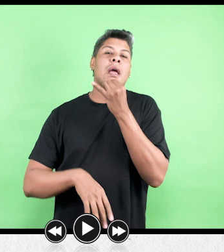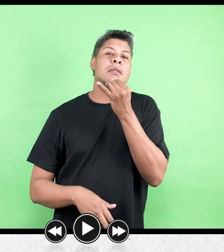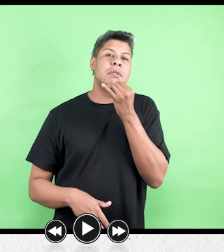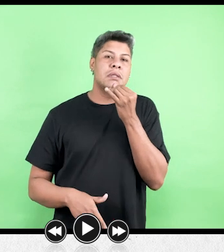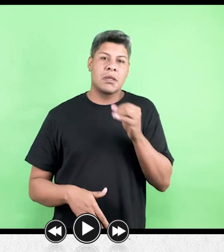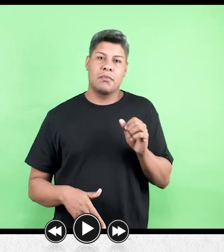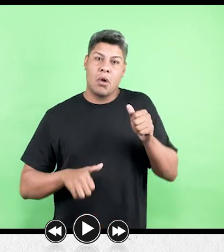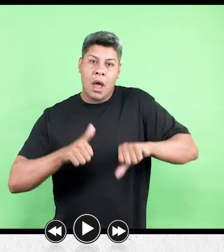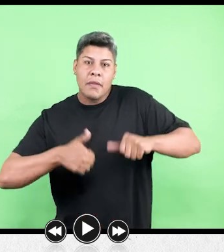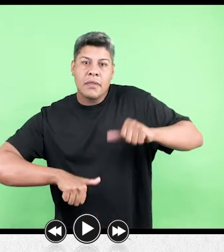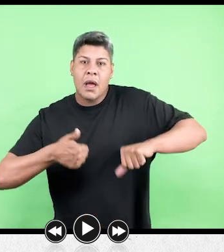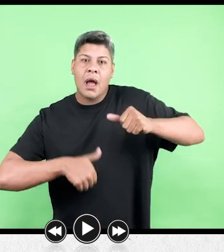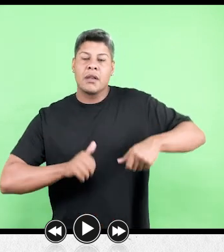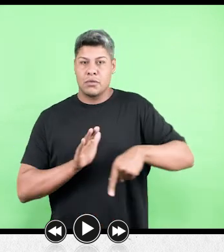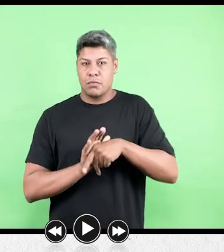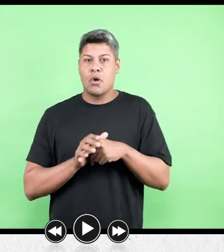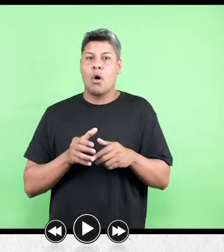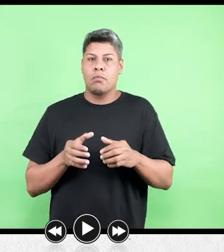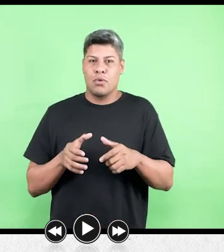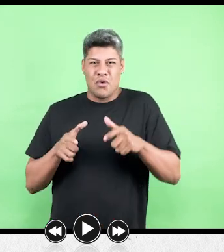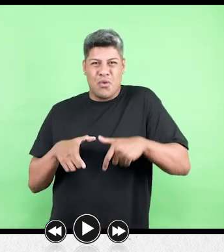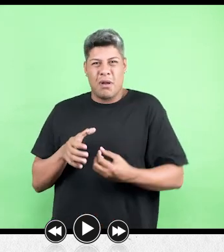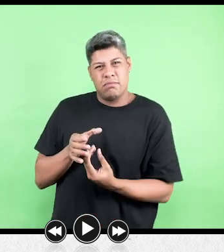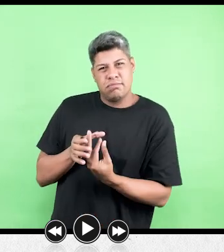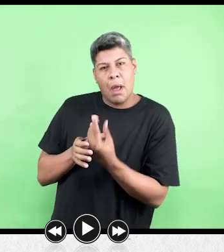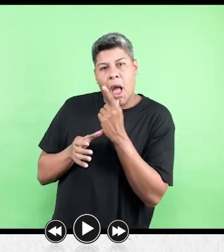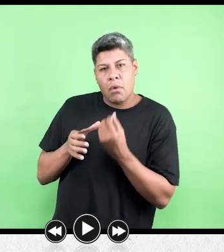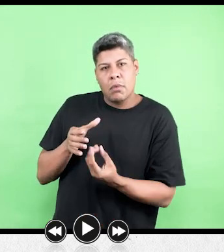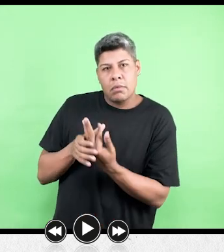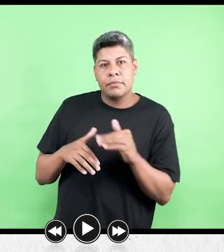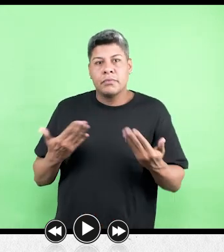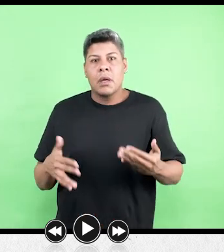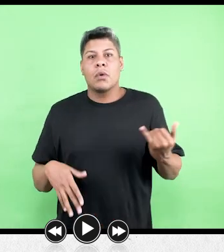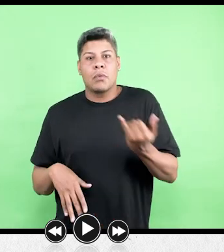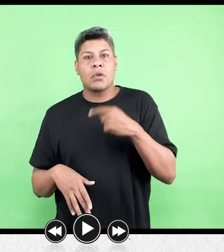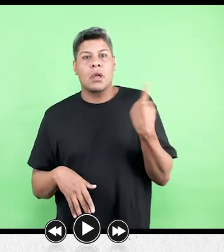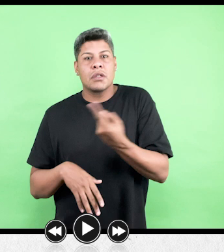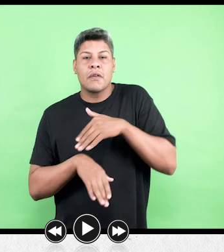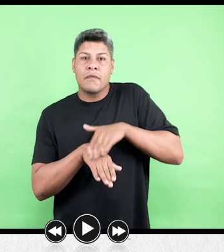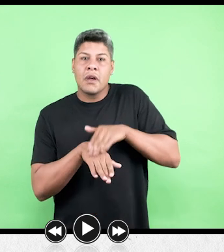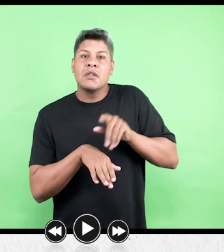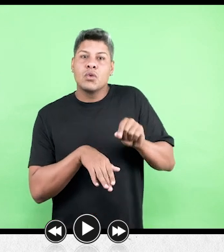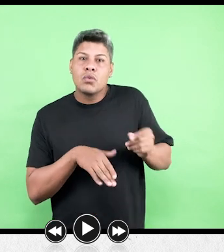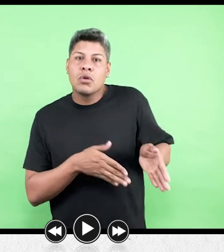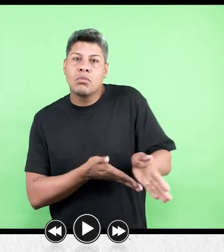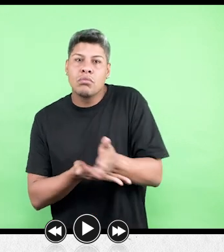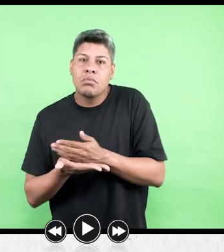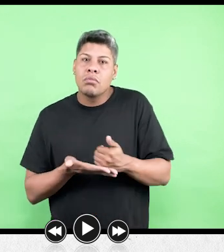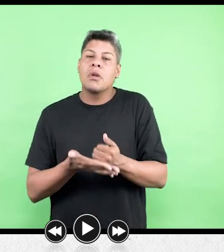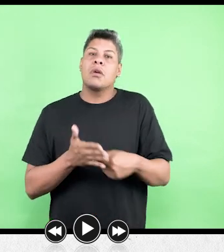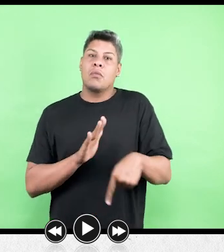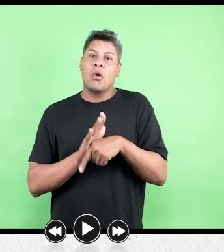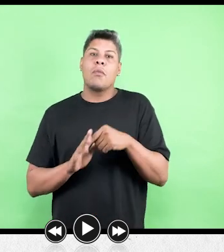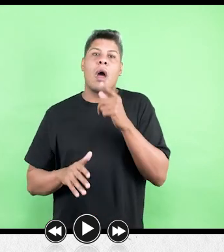da análise da proteção dos mananciais, ou então propor melhorias no tratamento. Então, é importante que a gente faça a coleta de amostras tanto